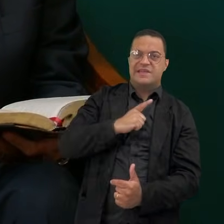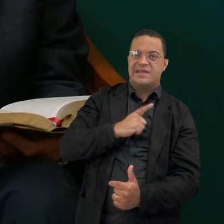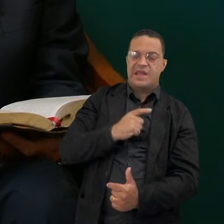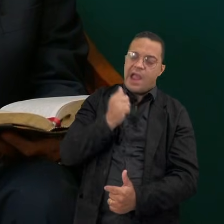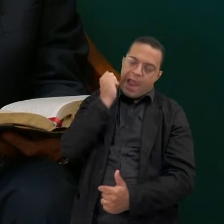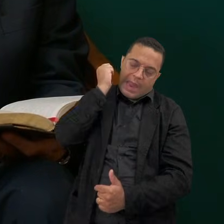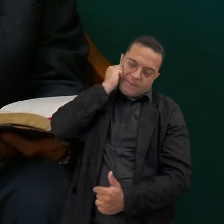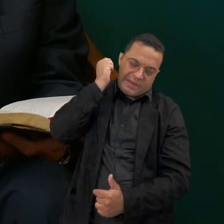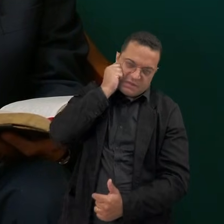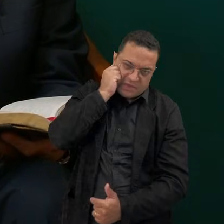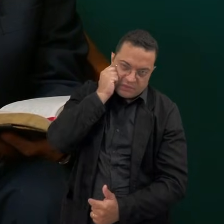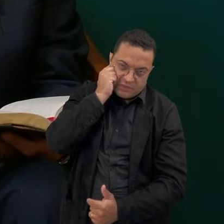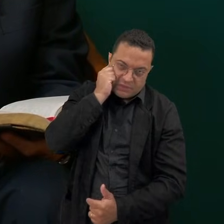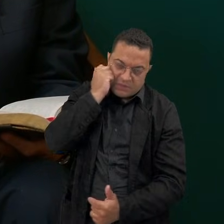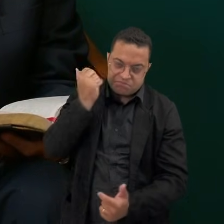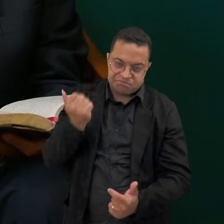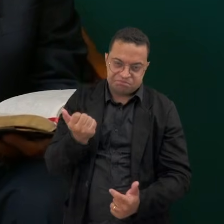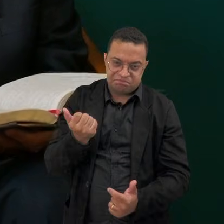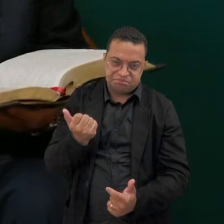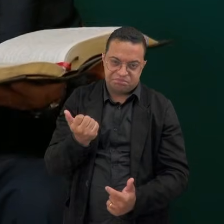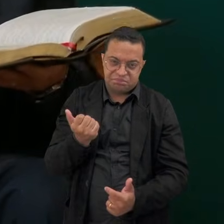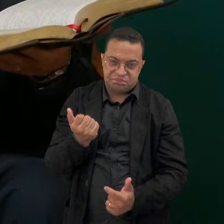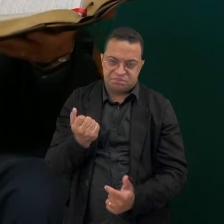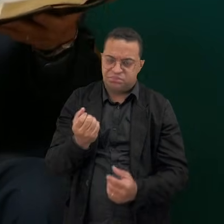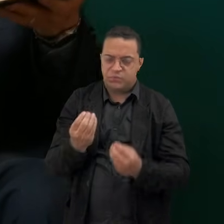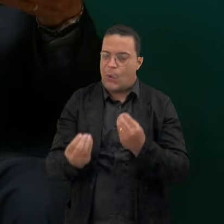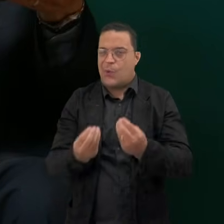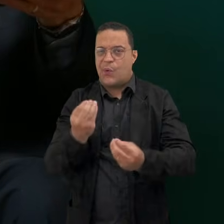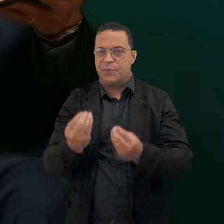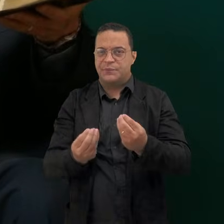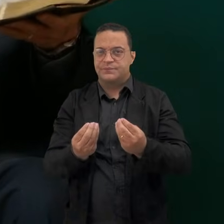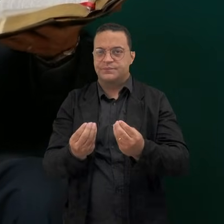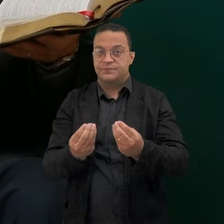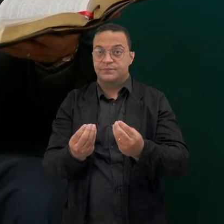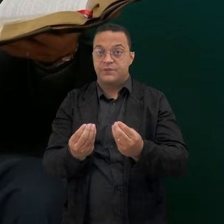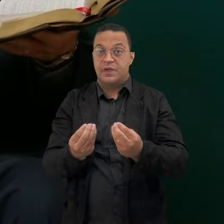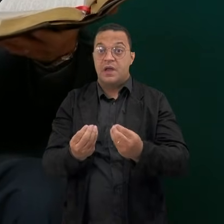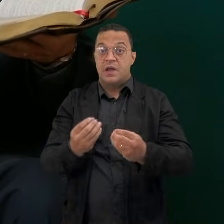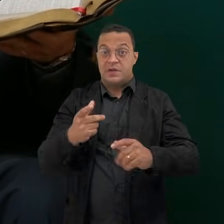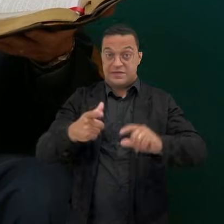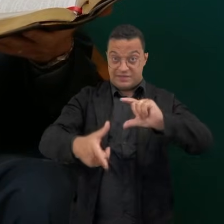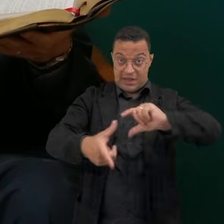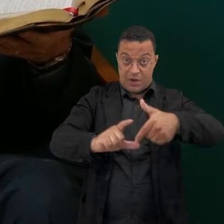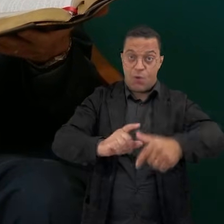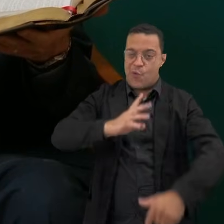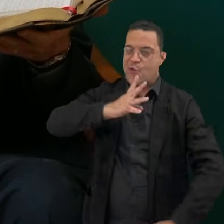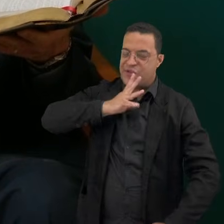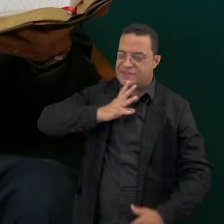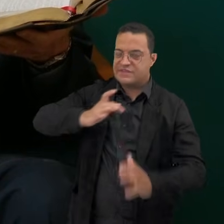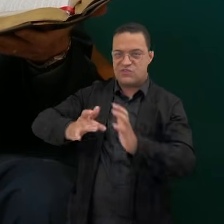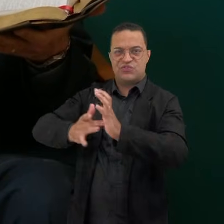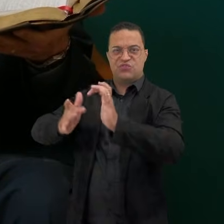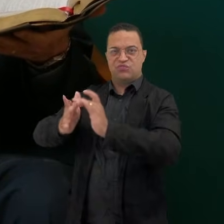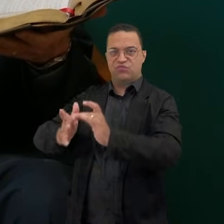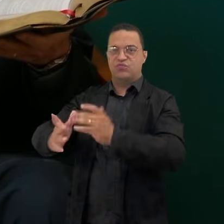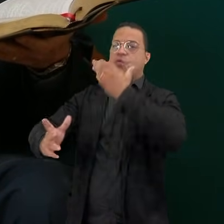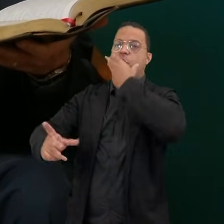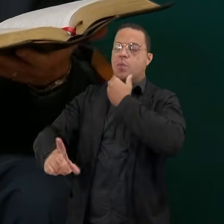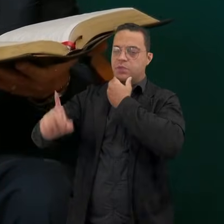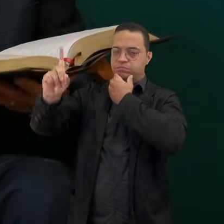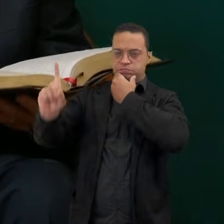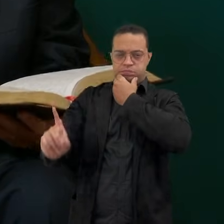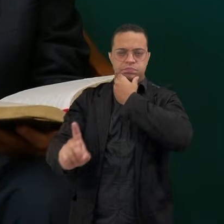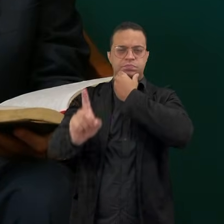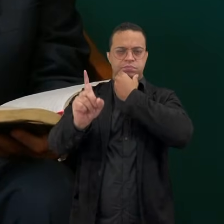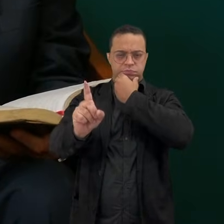arrependimento. Ou seja, ele esteve ali com o Senhor Jesus presente durante o seu ministério. Ele